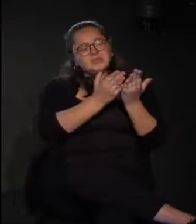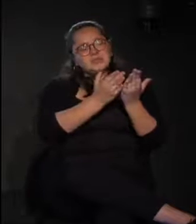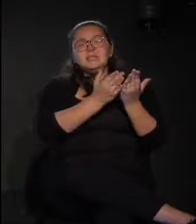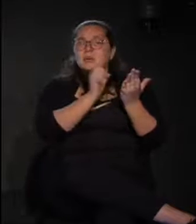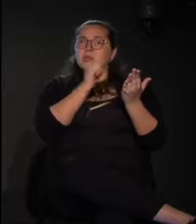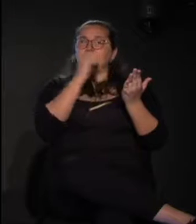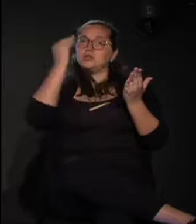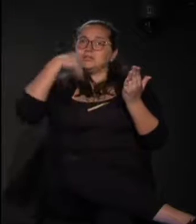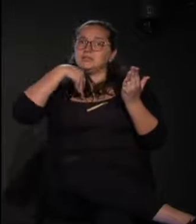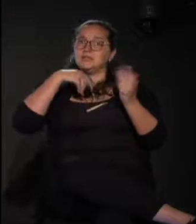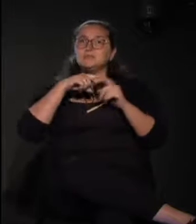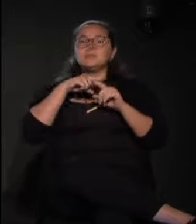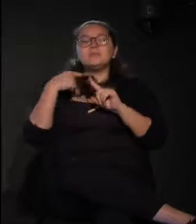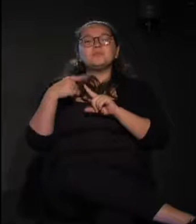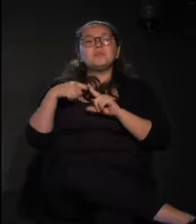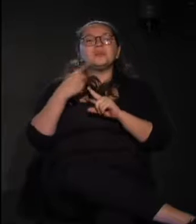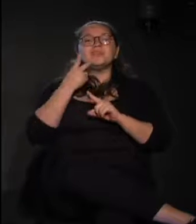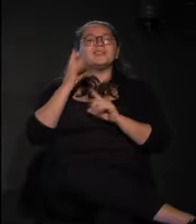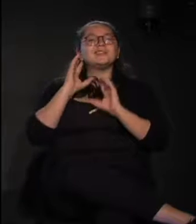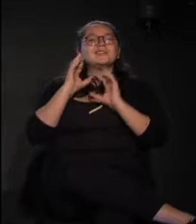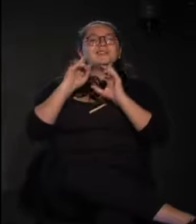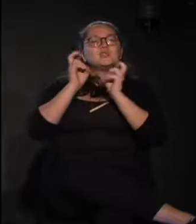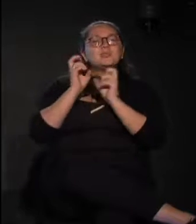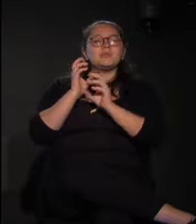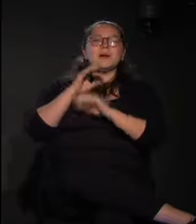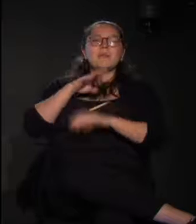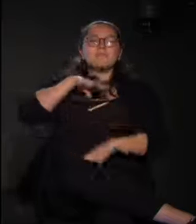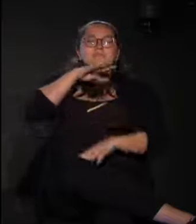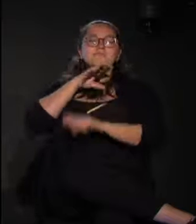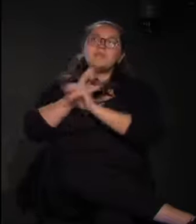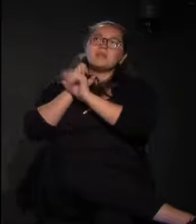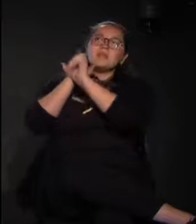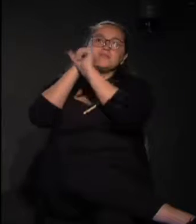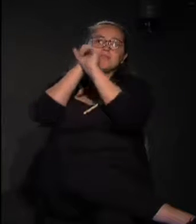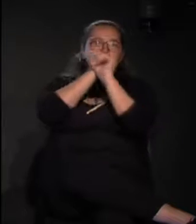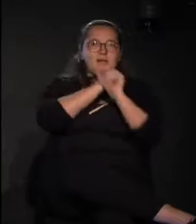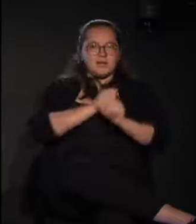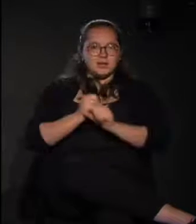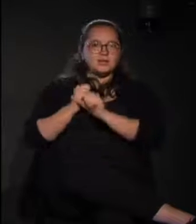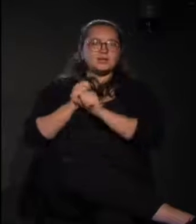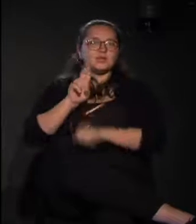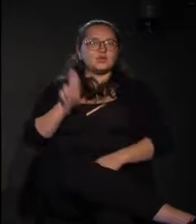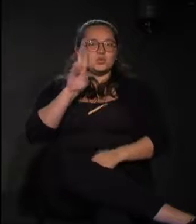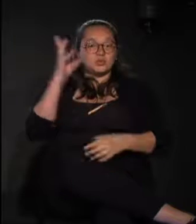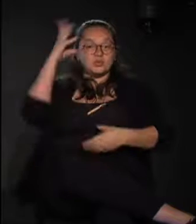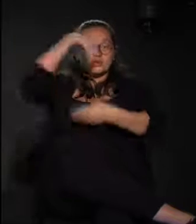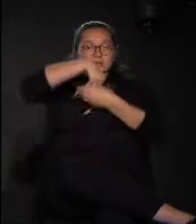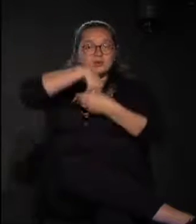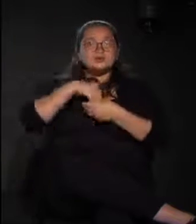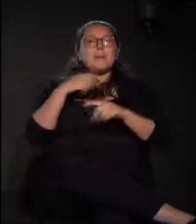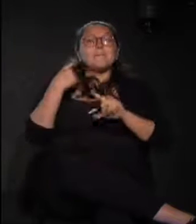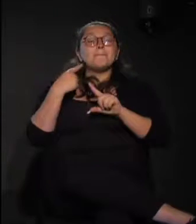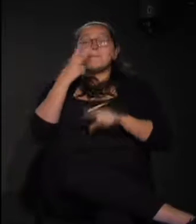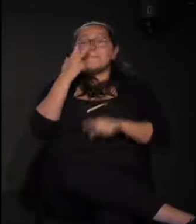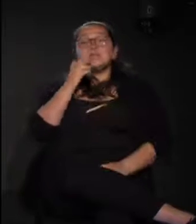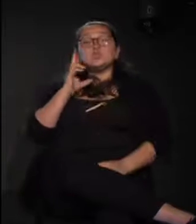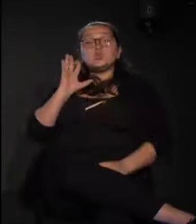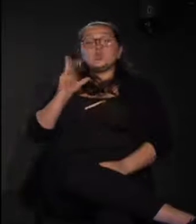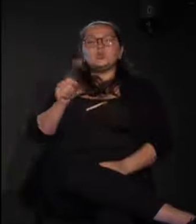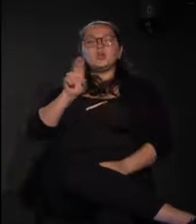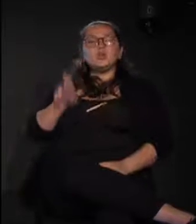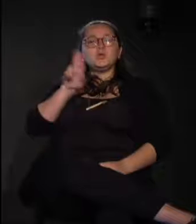esta matemática que o protagonista põe o navegador põe te em uso ou seja tudo é matemático usado uma